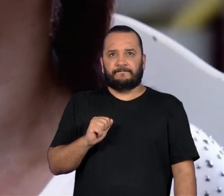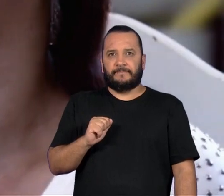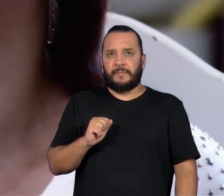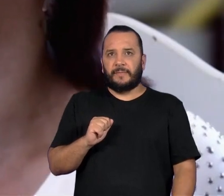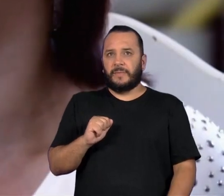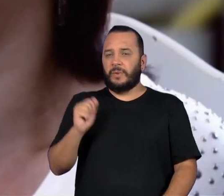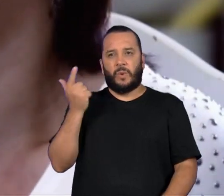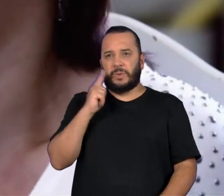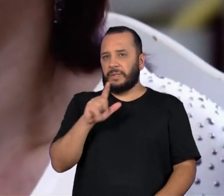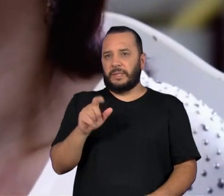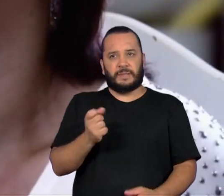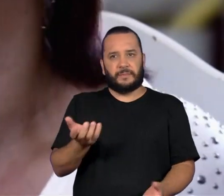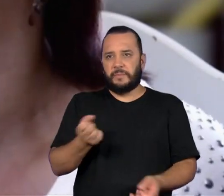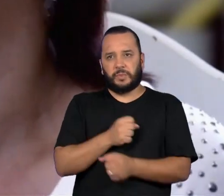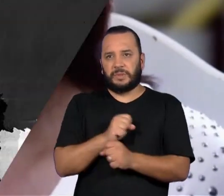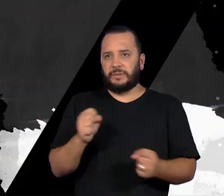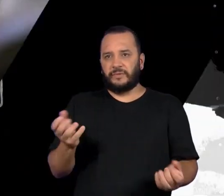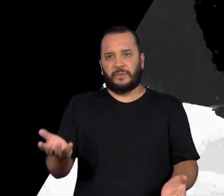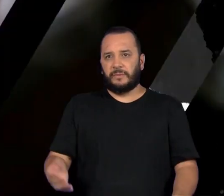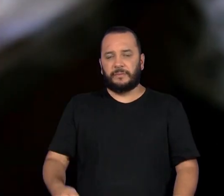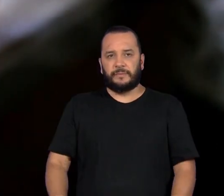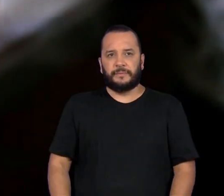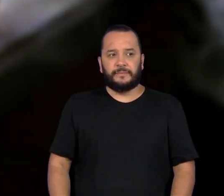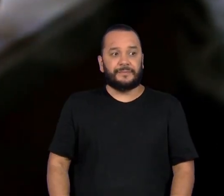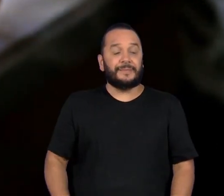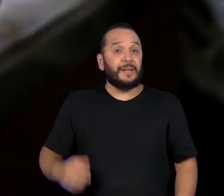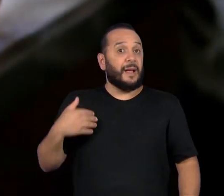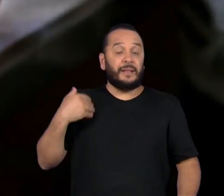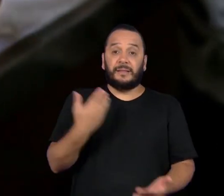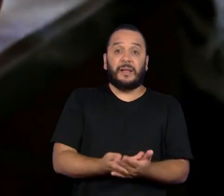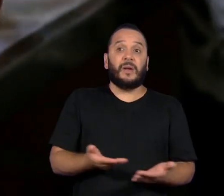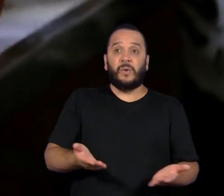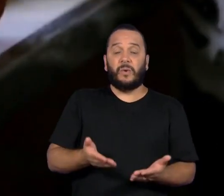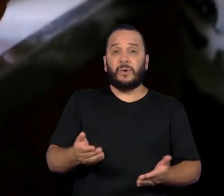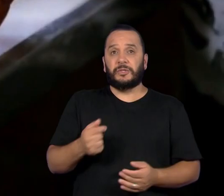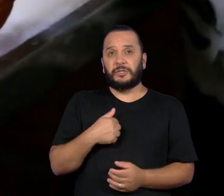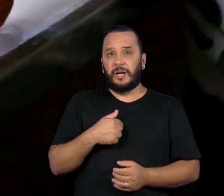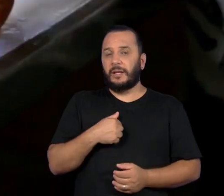Não consegui. E ela até hoje não valoriza o